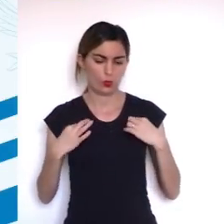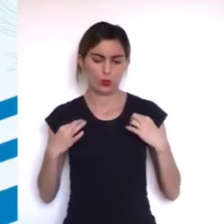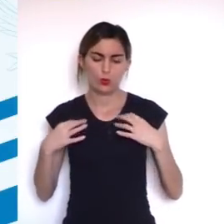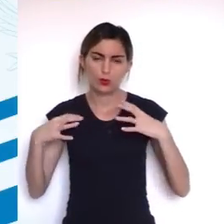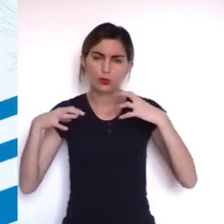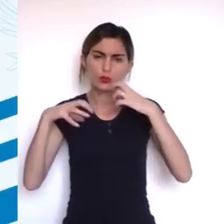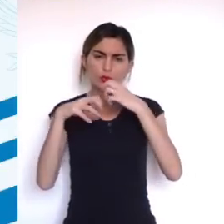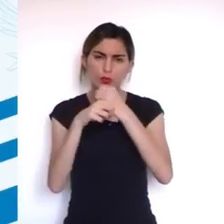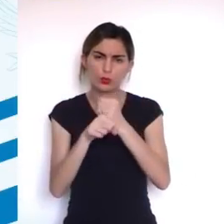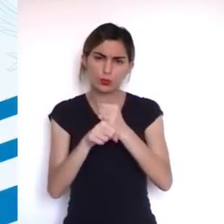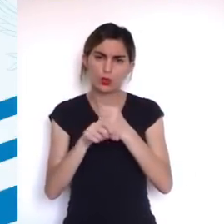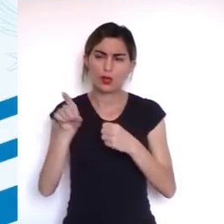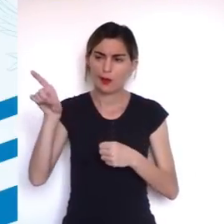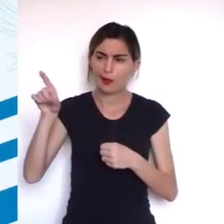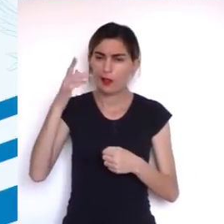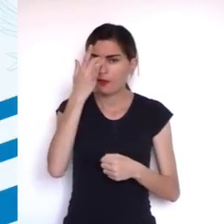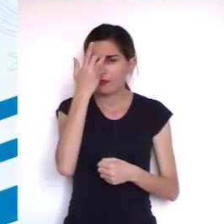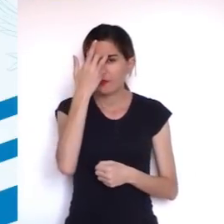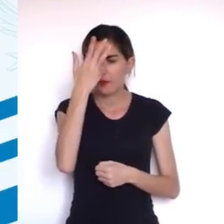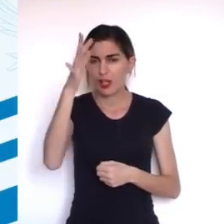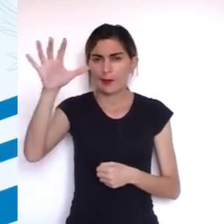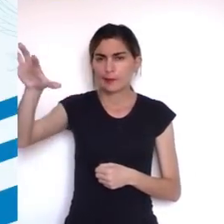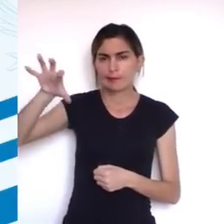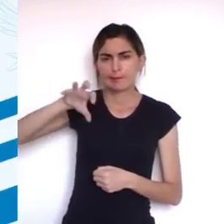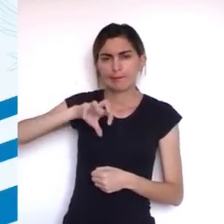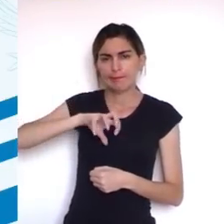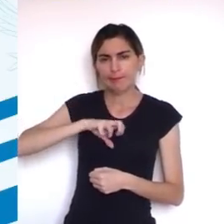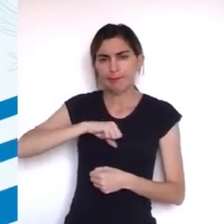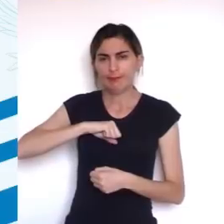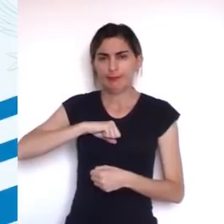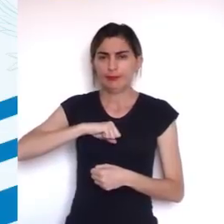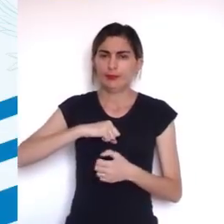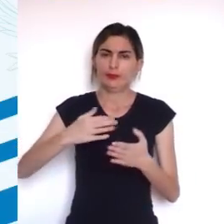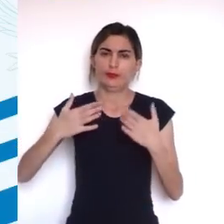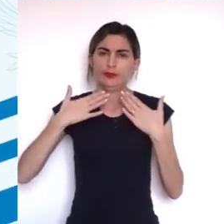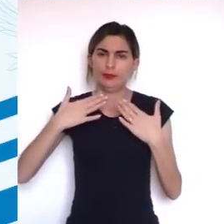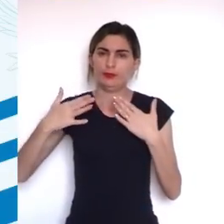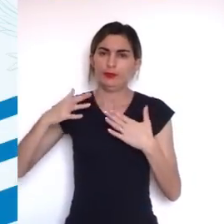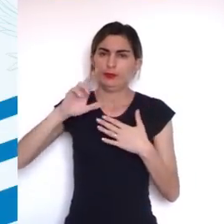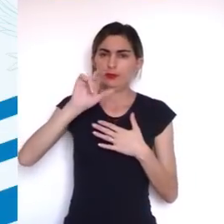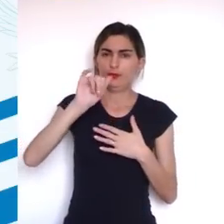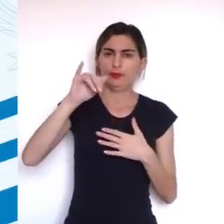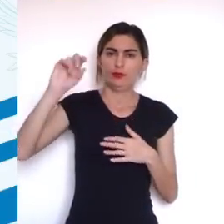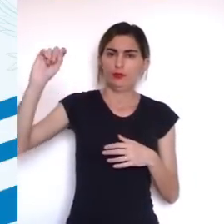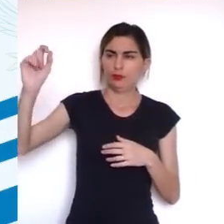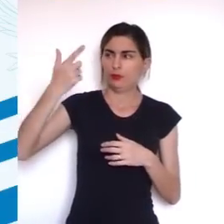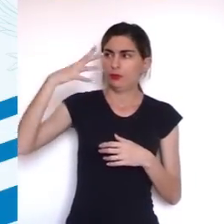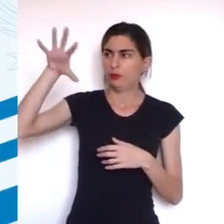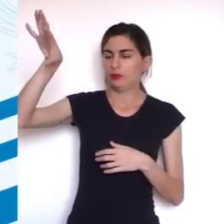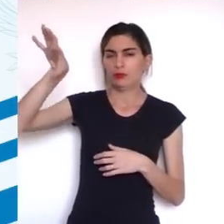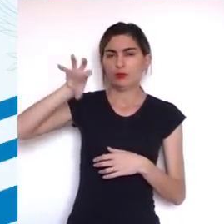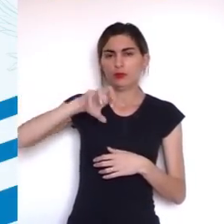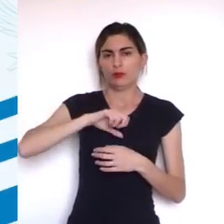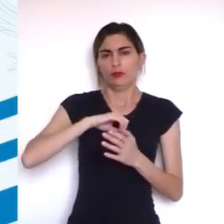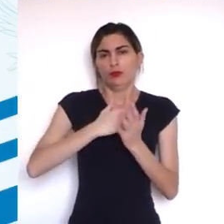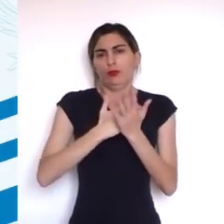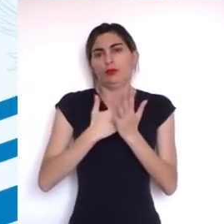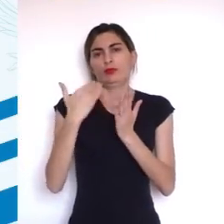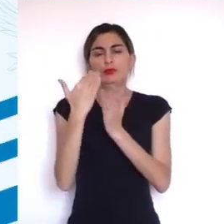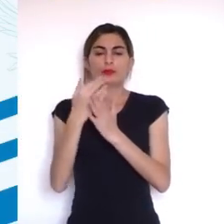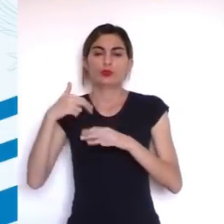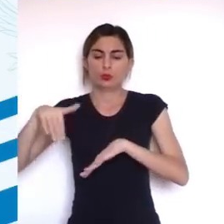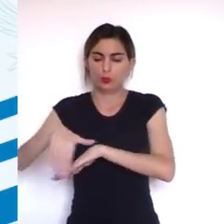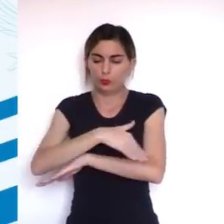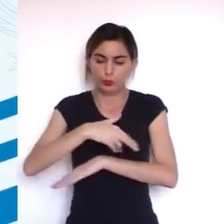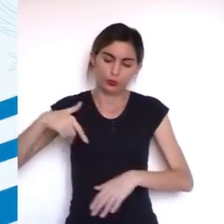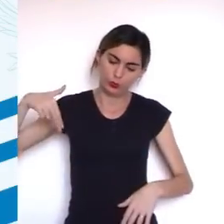são escuras, ela tem uma facilidade de absorver essa radiação do sol. Então, se tu vai